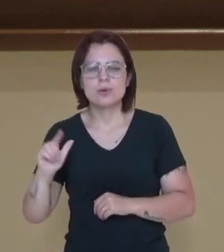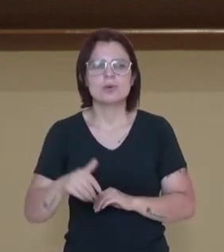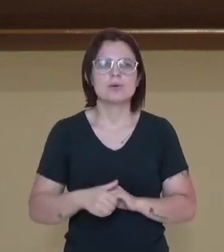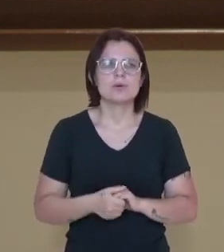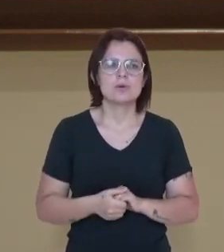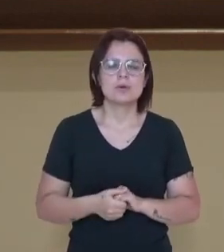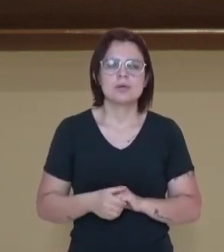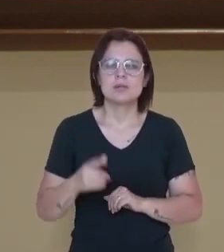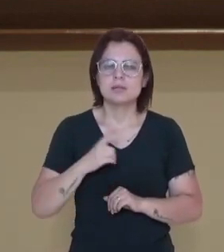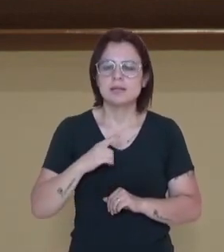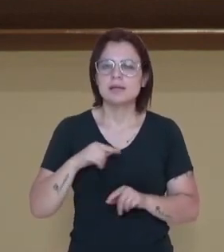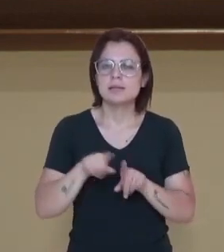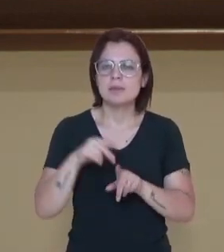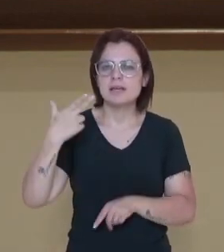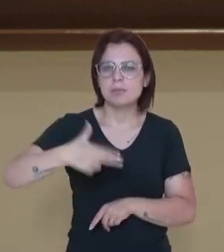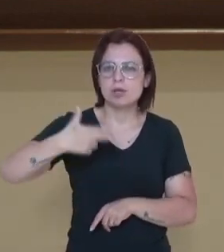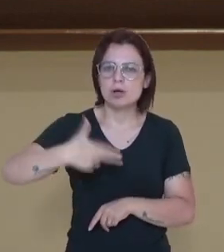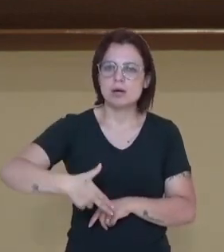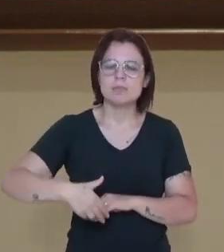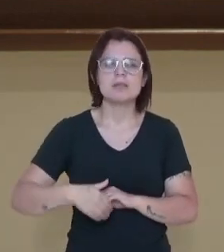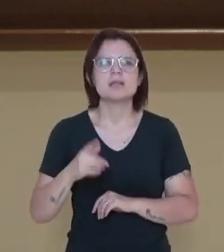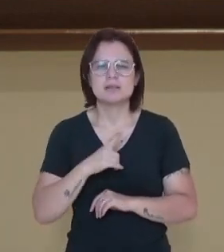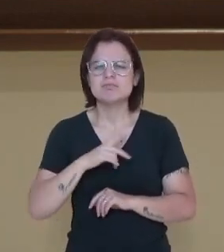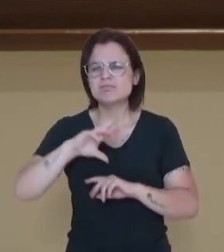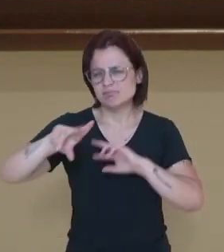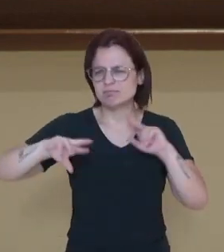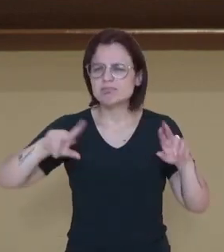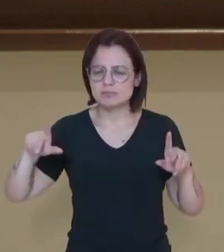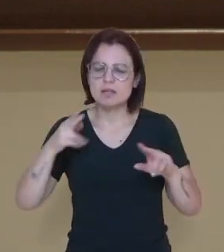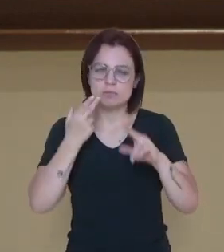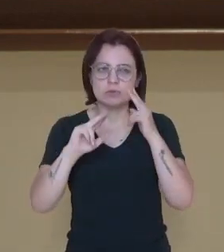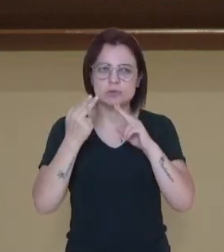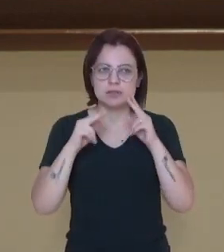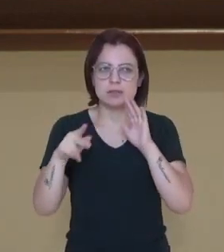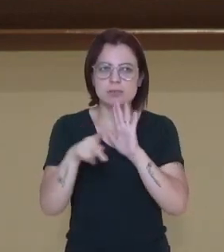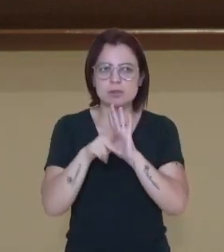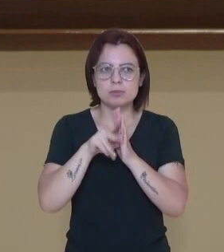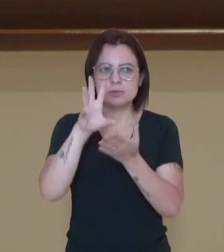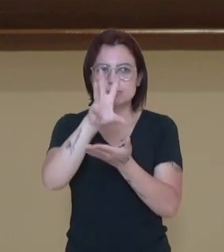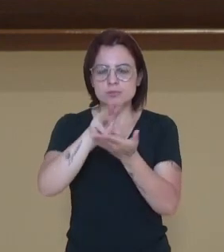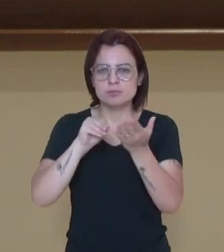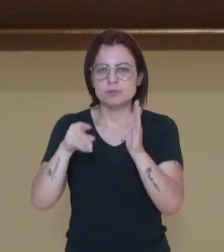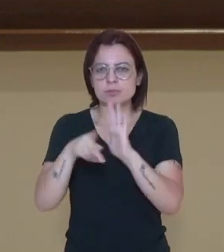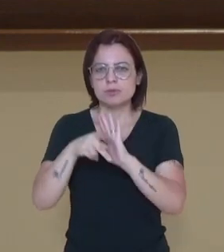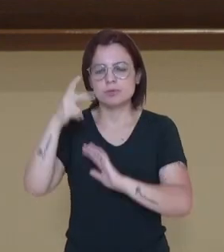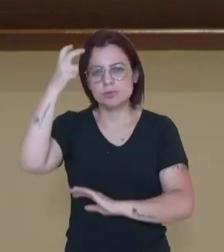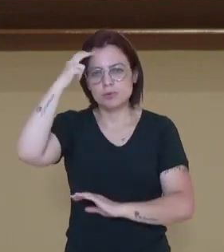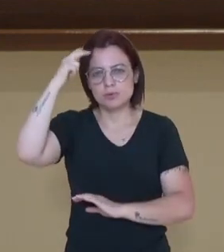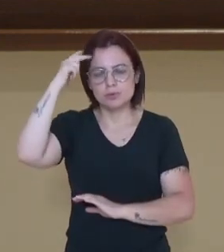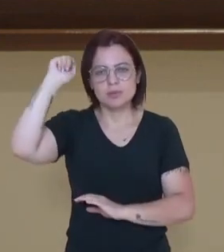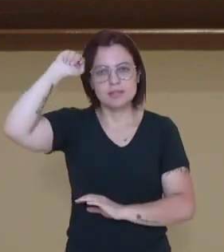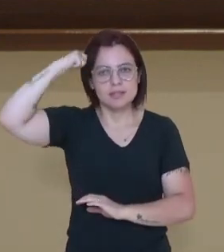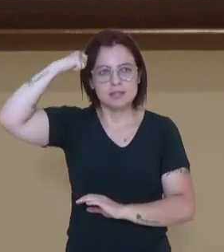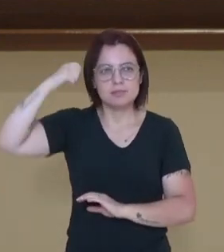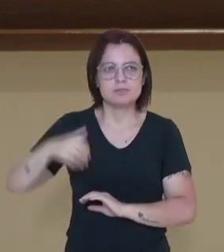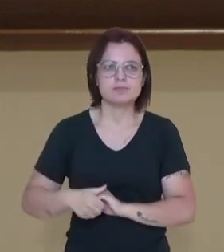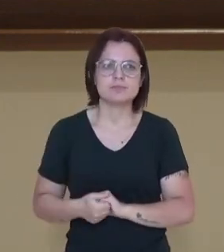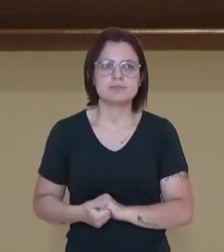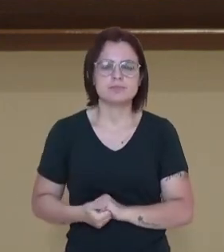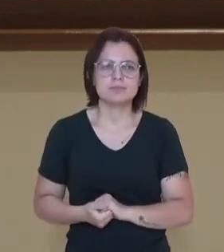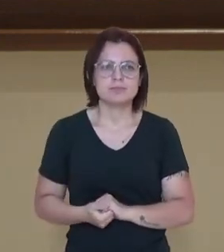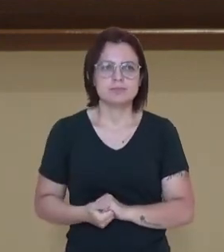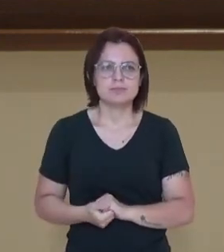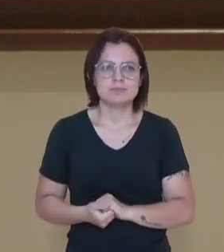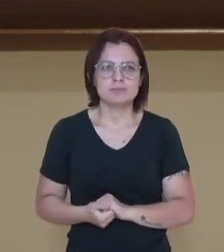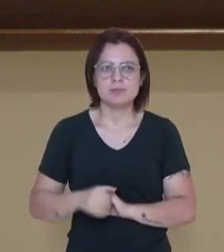o hip hop, todas músicas que oriundam da cultura da cultura negra.